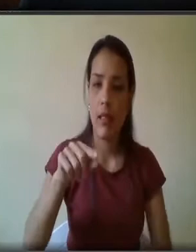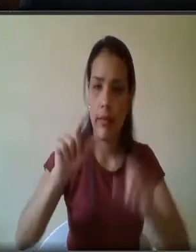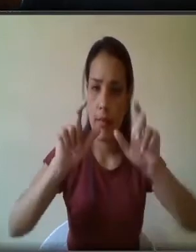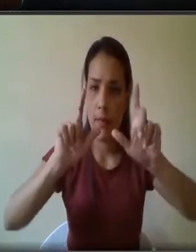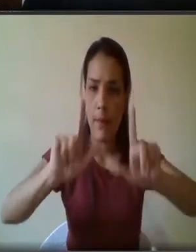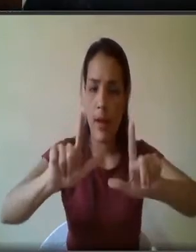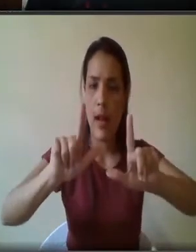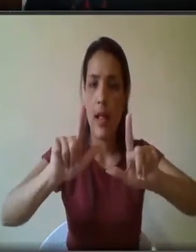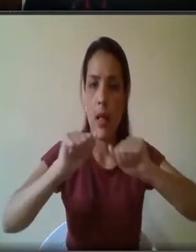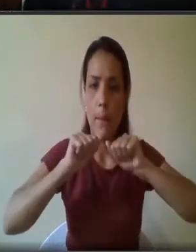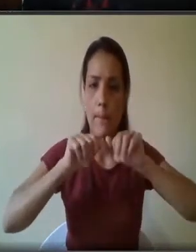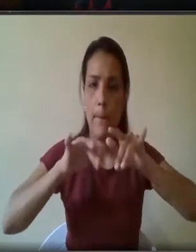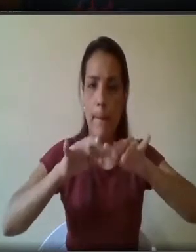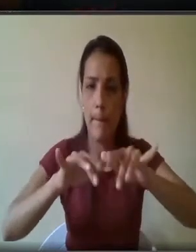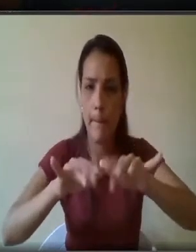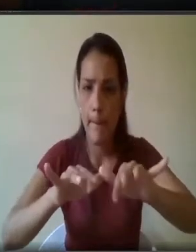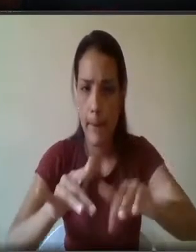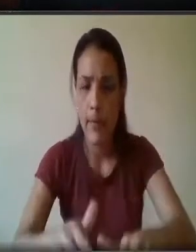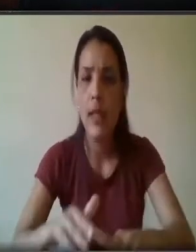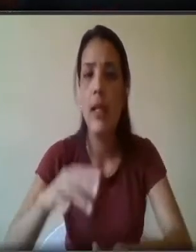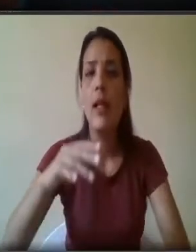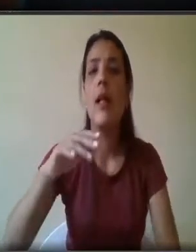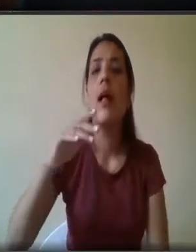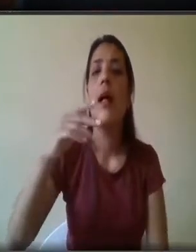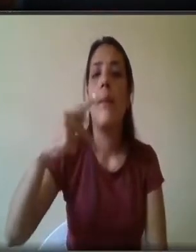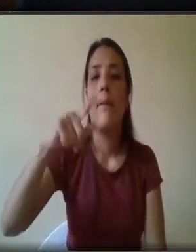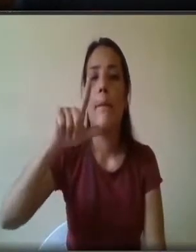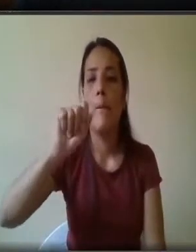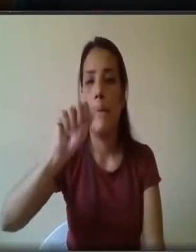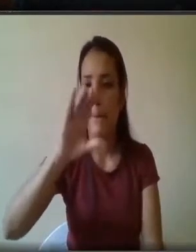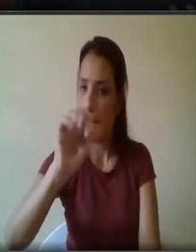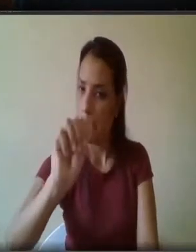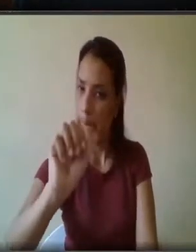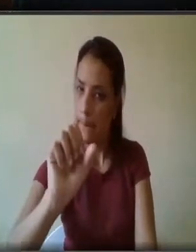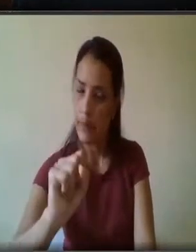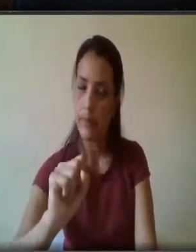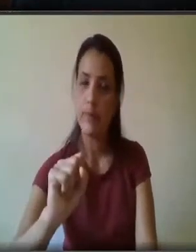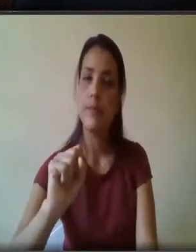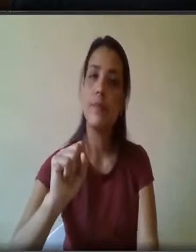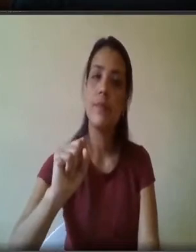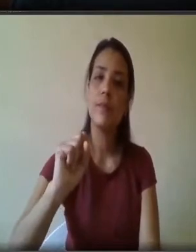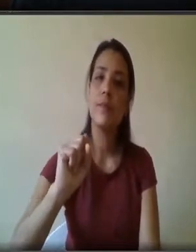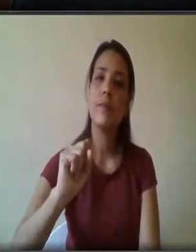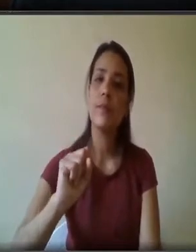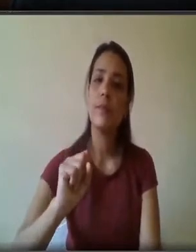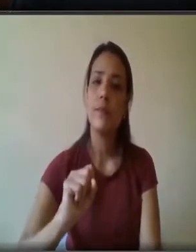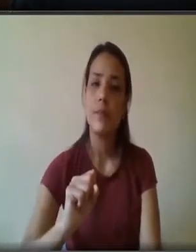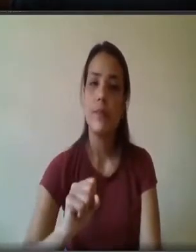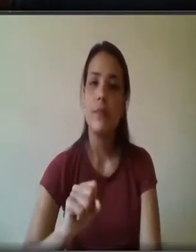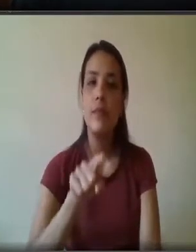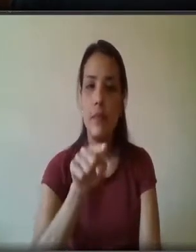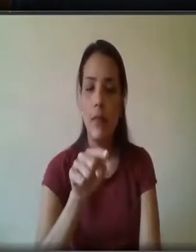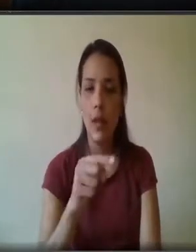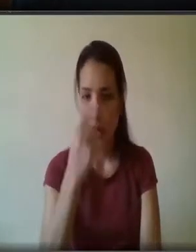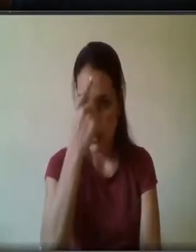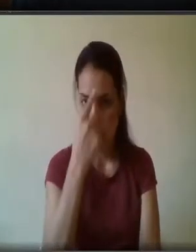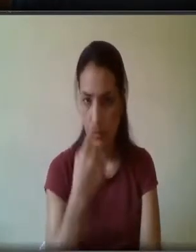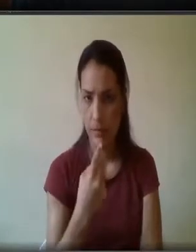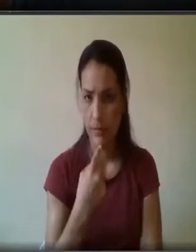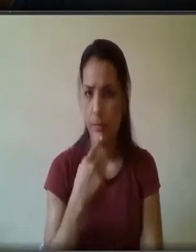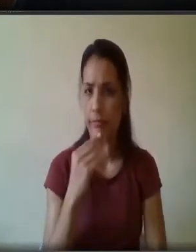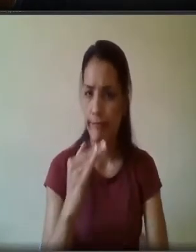teoria que está até hoje. Então, aqui é mais ou menos a evolução do que o Wegener propôs, e hoje